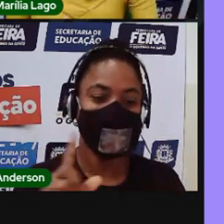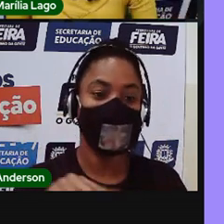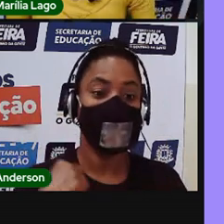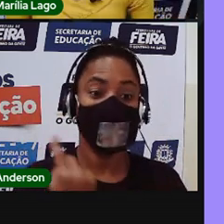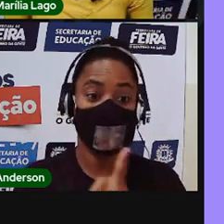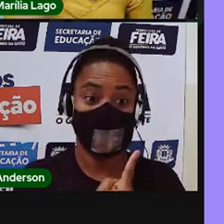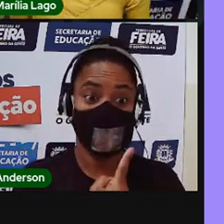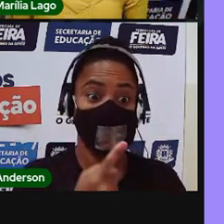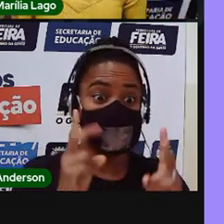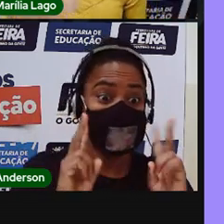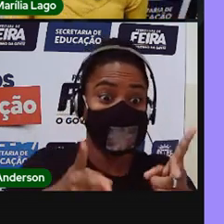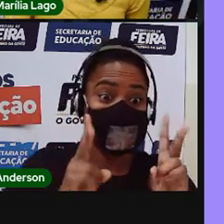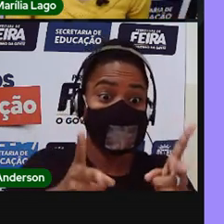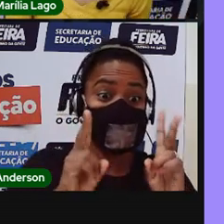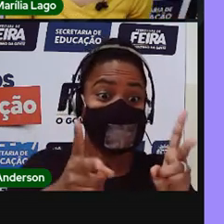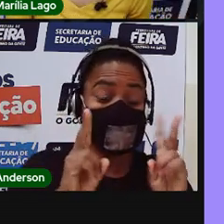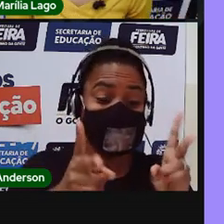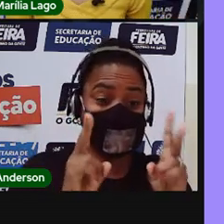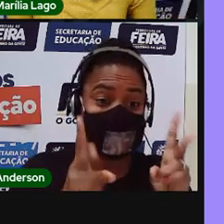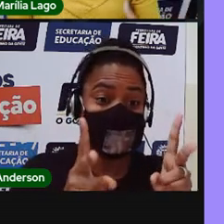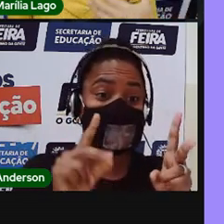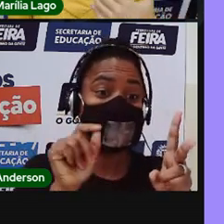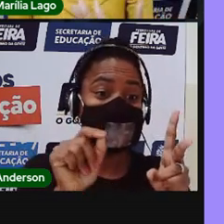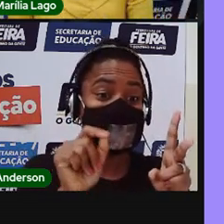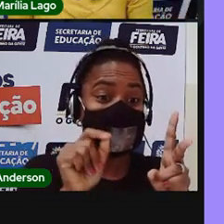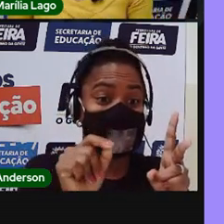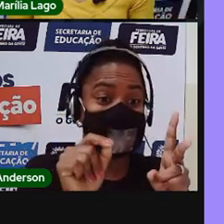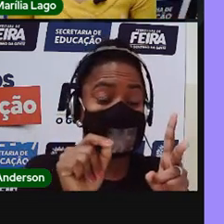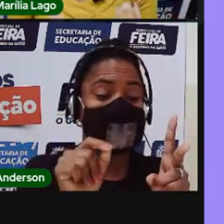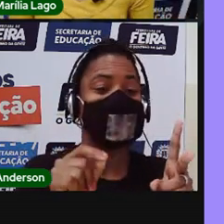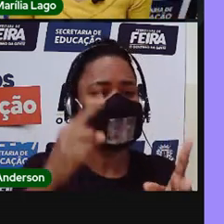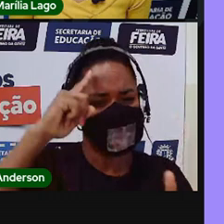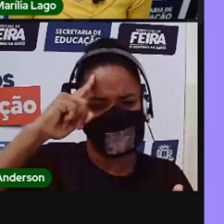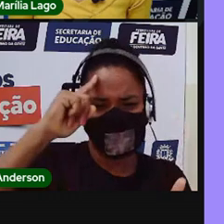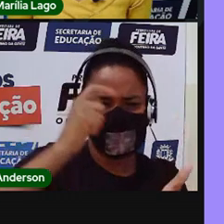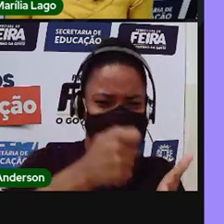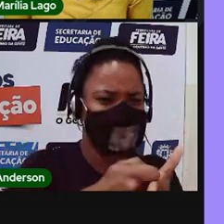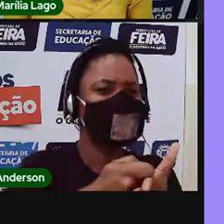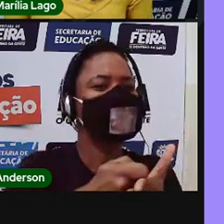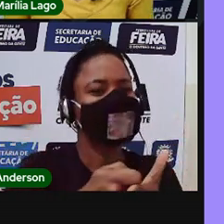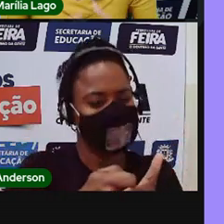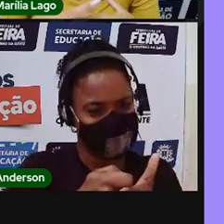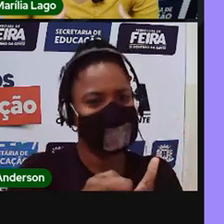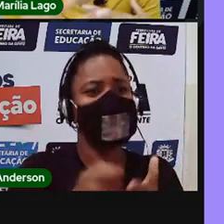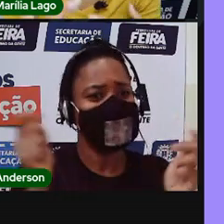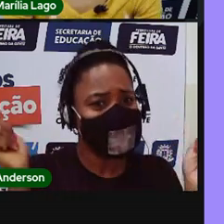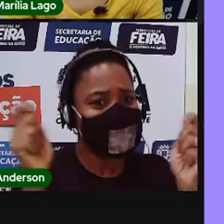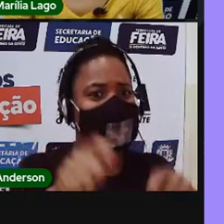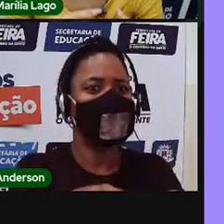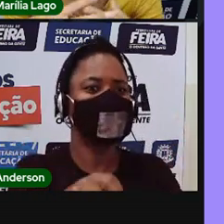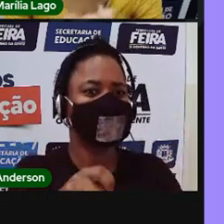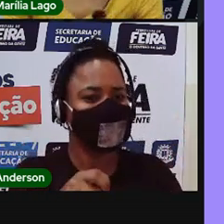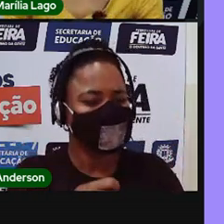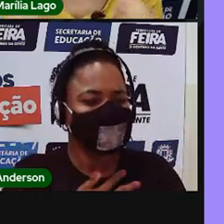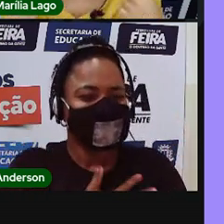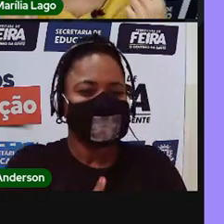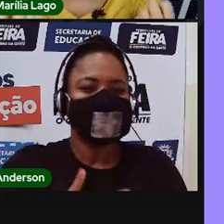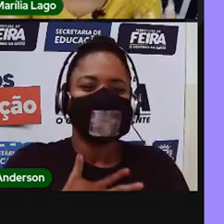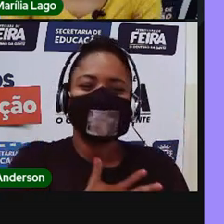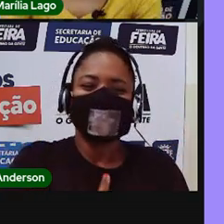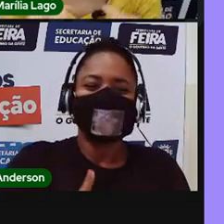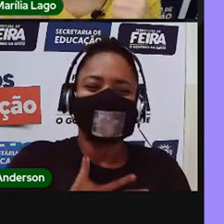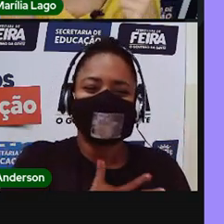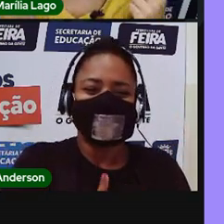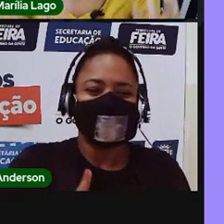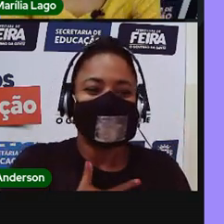uma atitude que vai despertar essa paixão, significado. E você pode, sim, acreditar